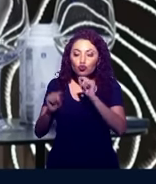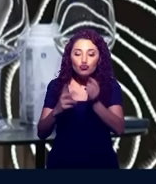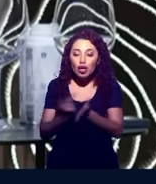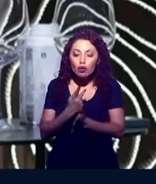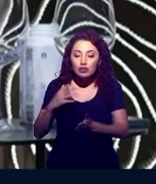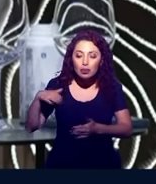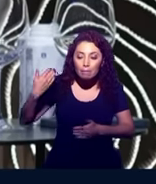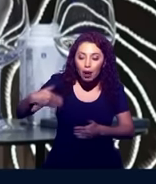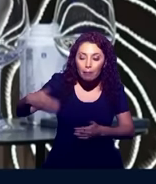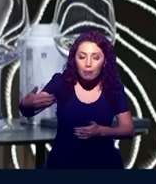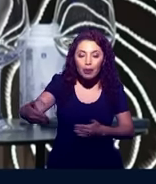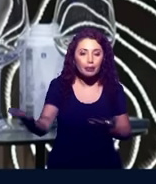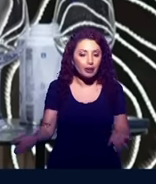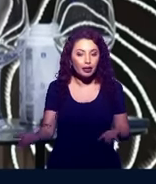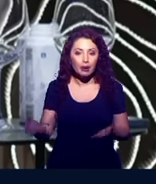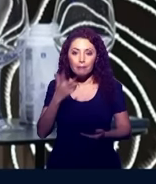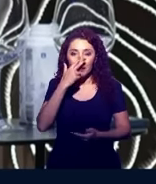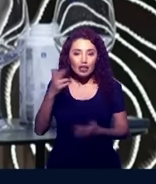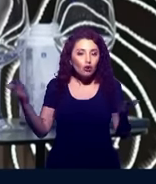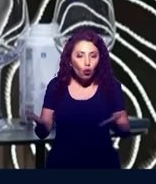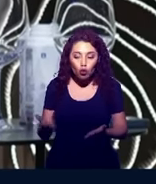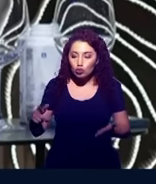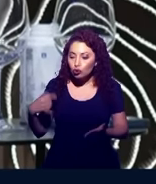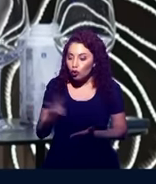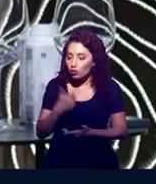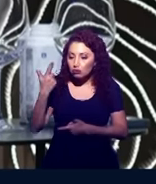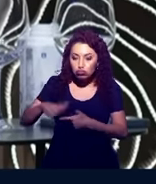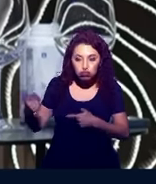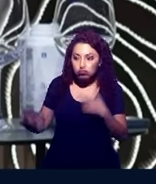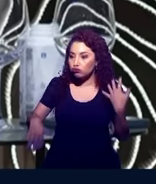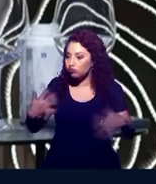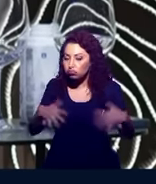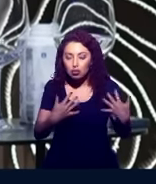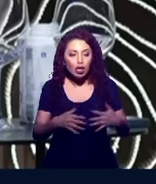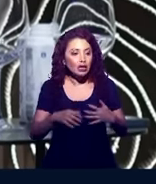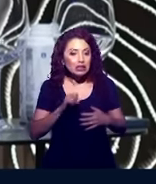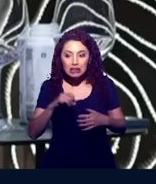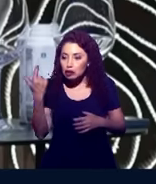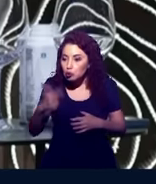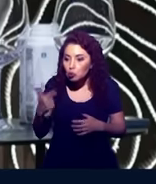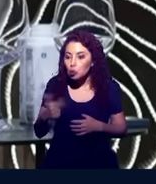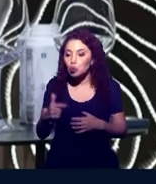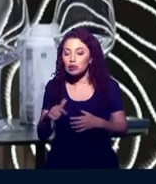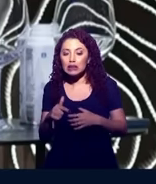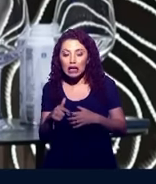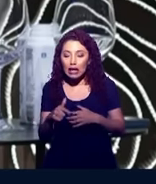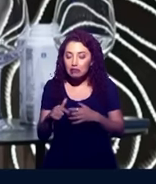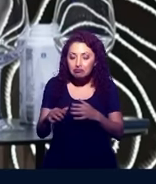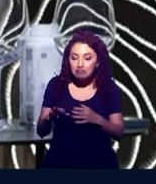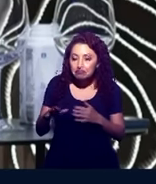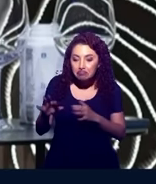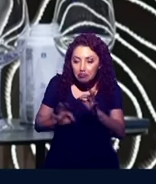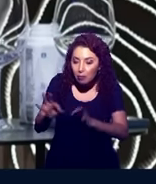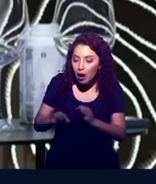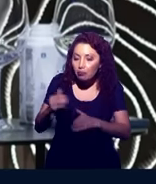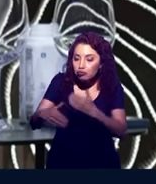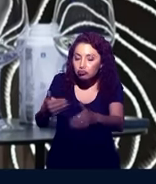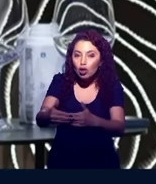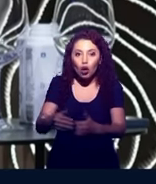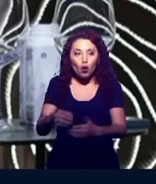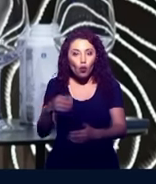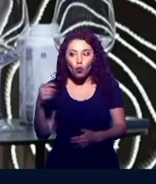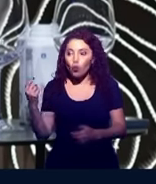né porque como não há previsibilidade previsibilidade Cada um faz o que pode um para arrecadar mais o outro para pagar